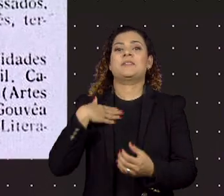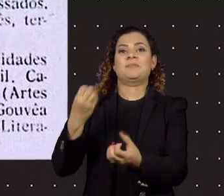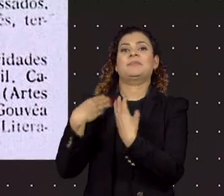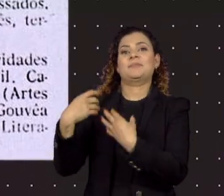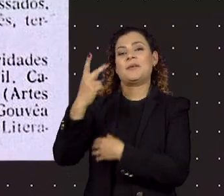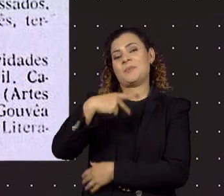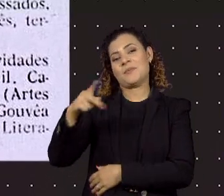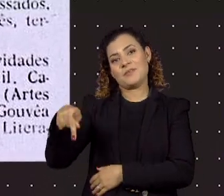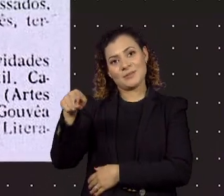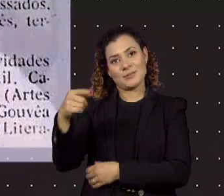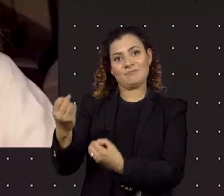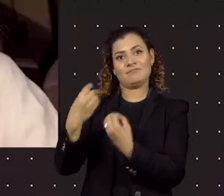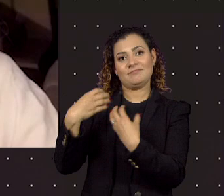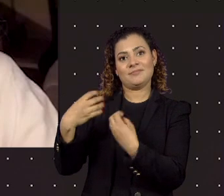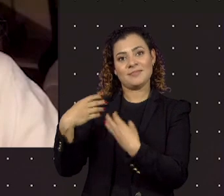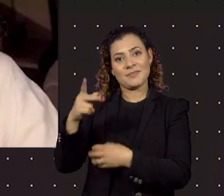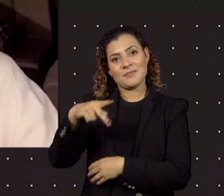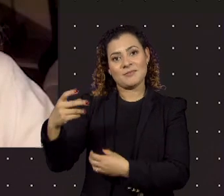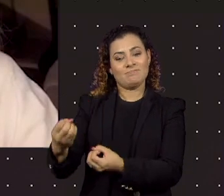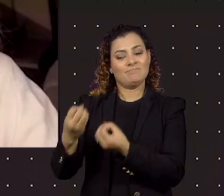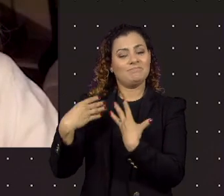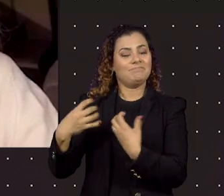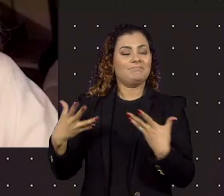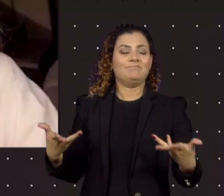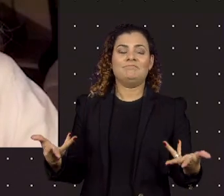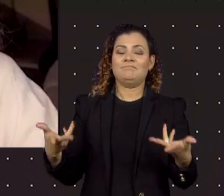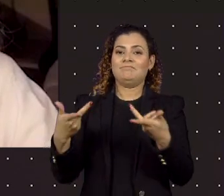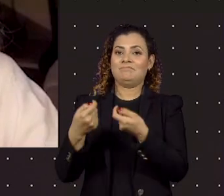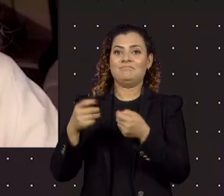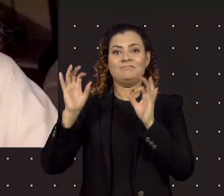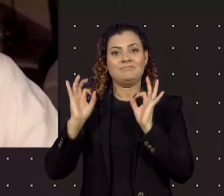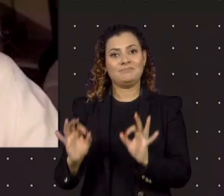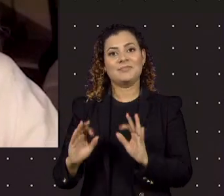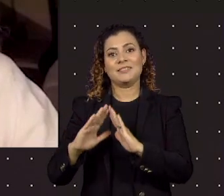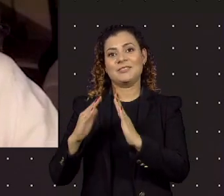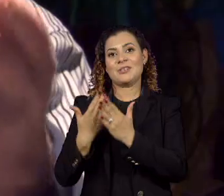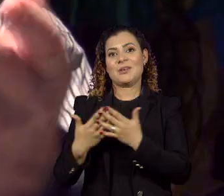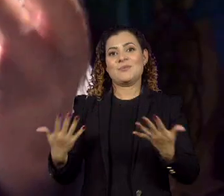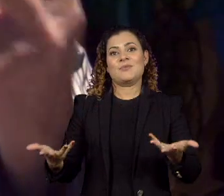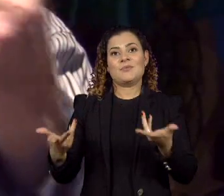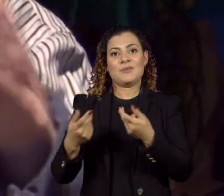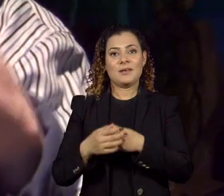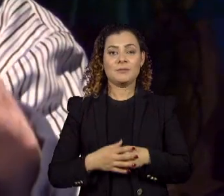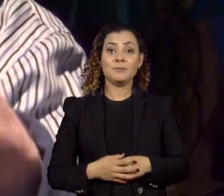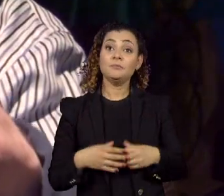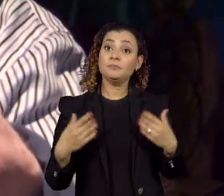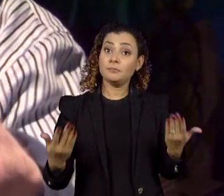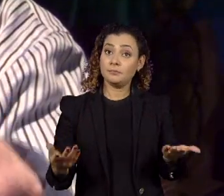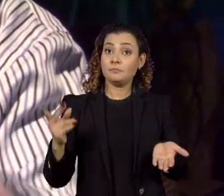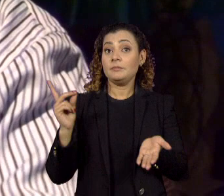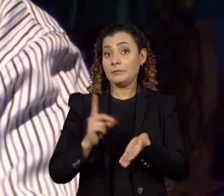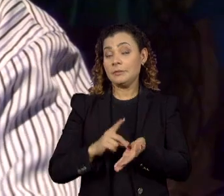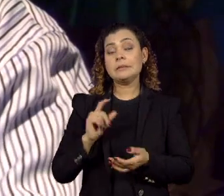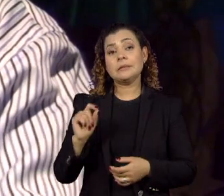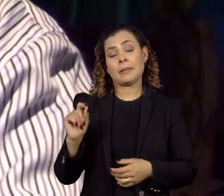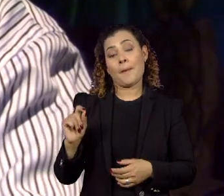meus professores, um dos meus grandes professores nessa escolinha gigante. Como criávamos